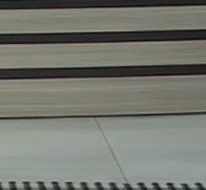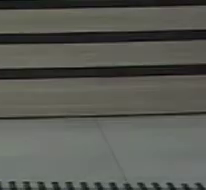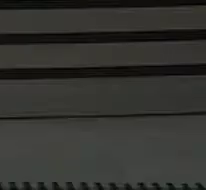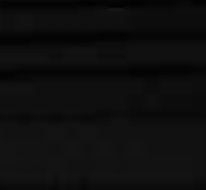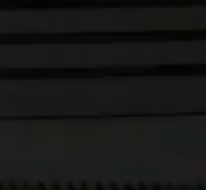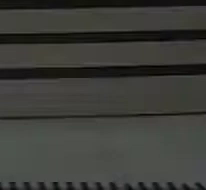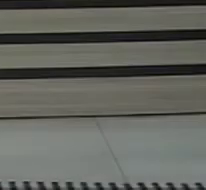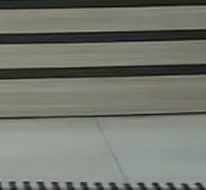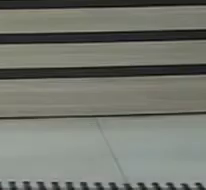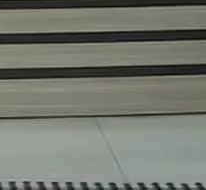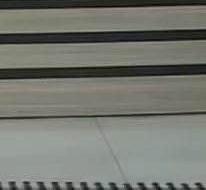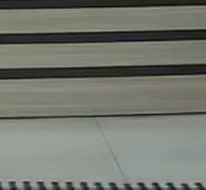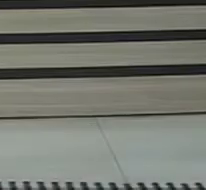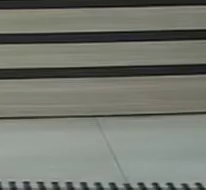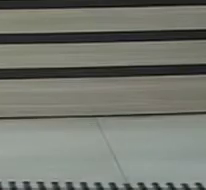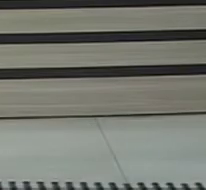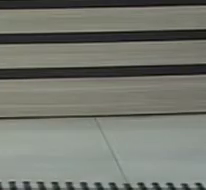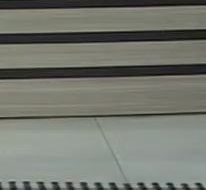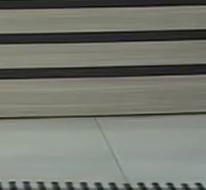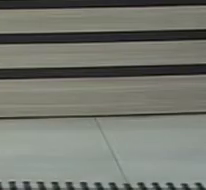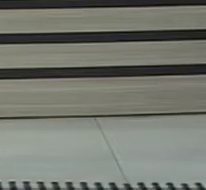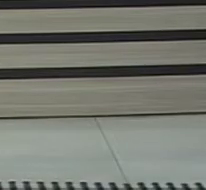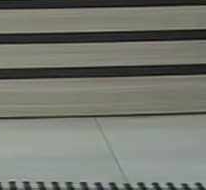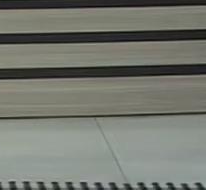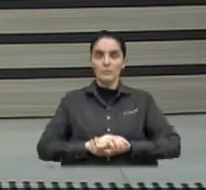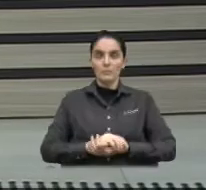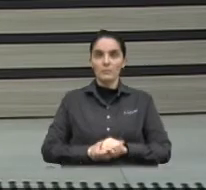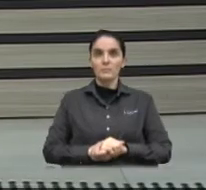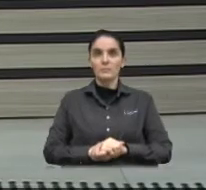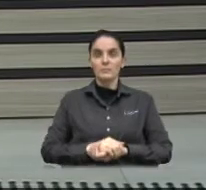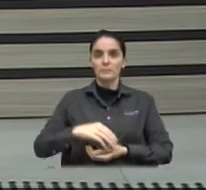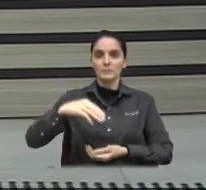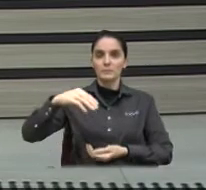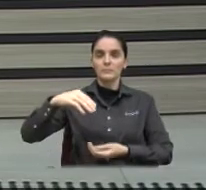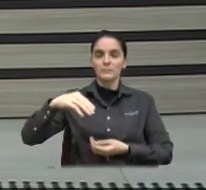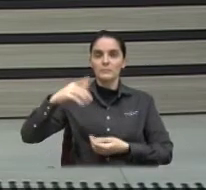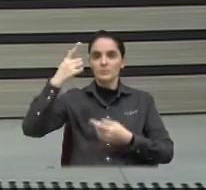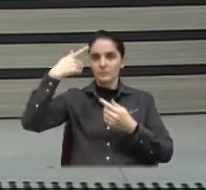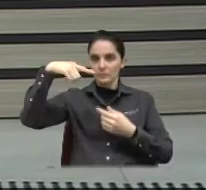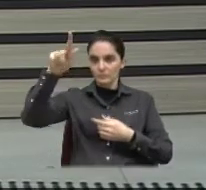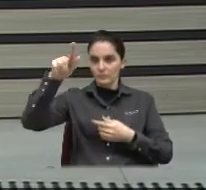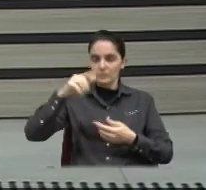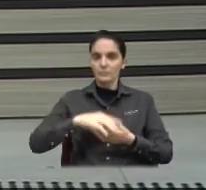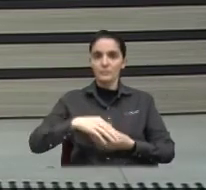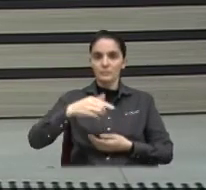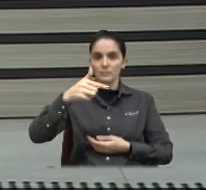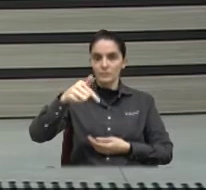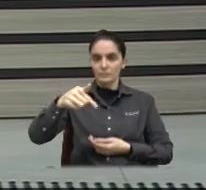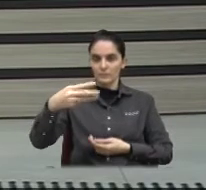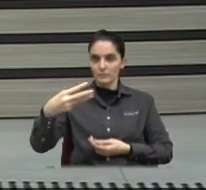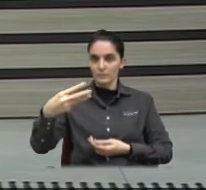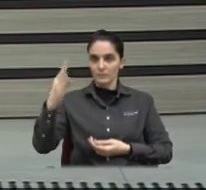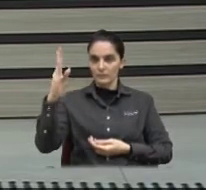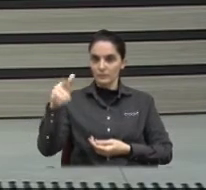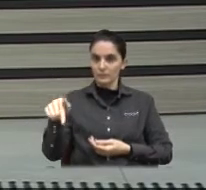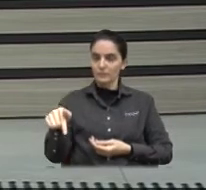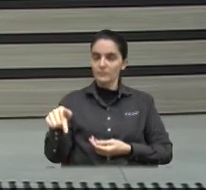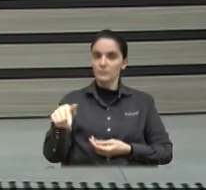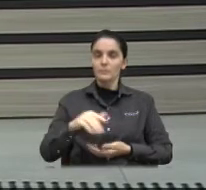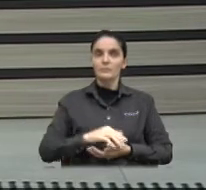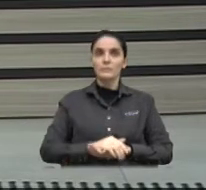a moção de protesto nos 78 3 barra 2017